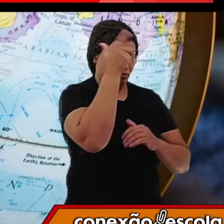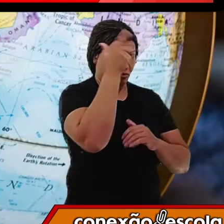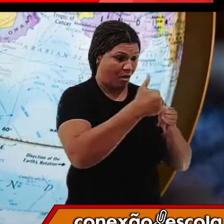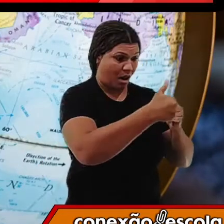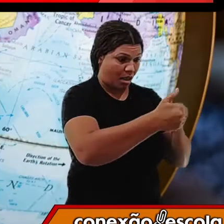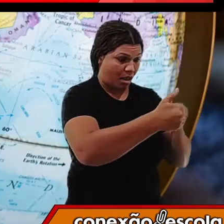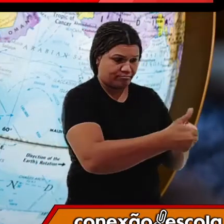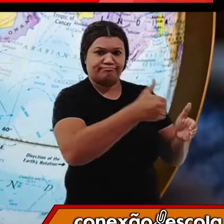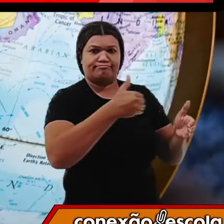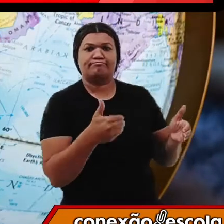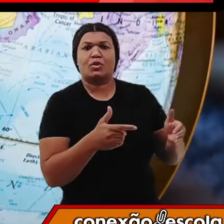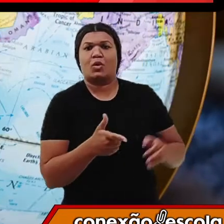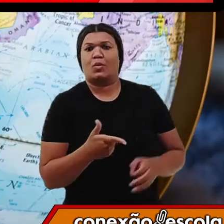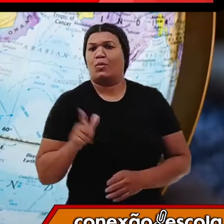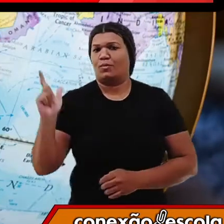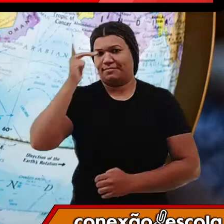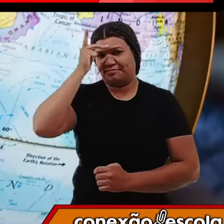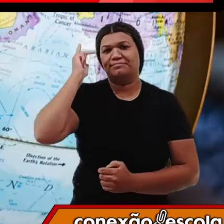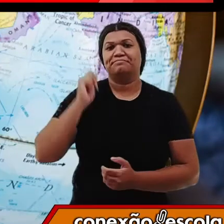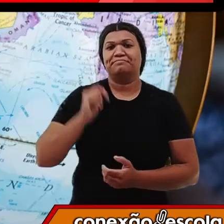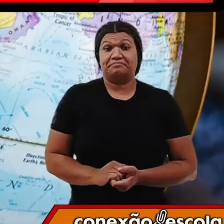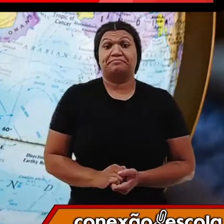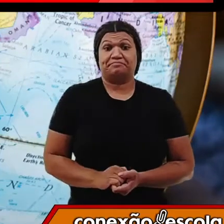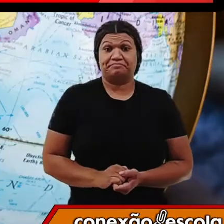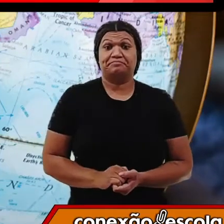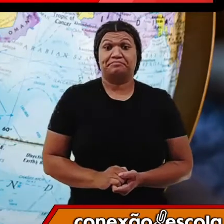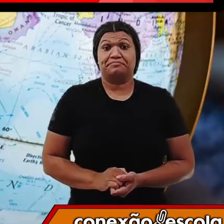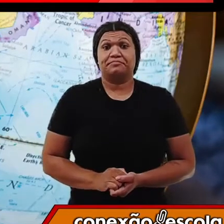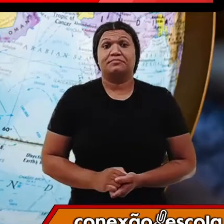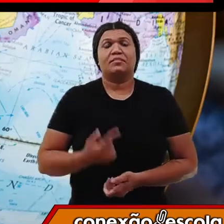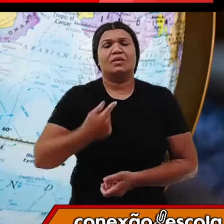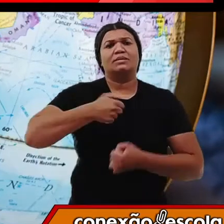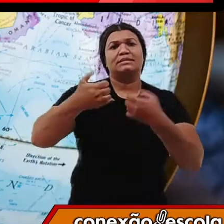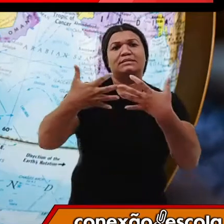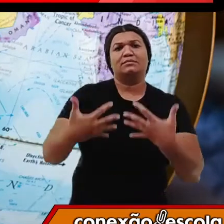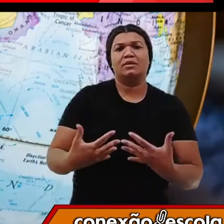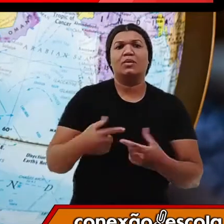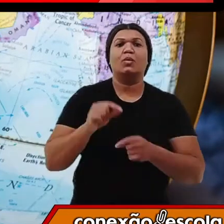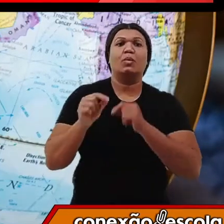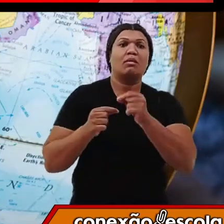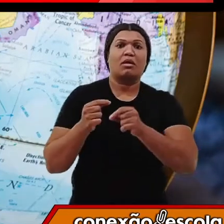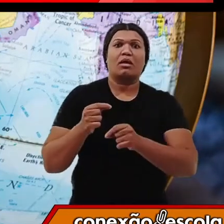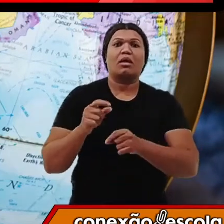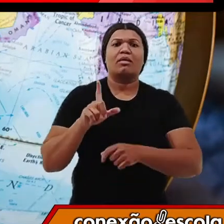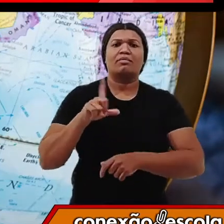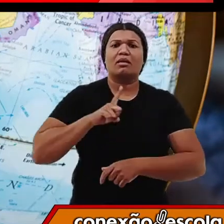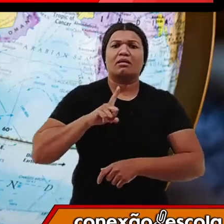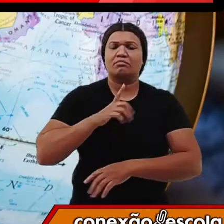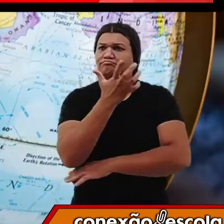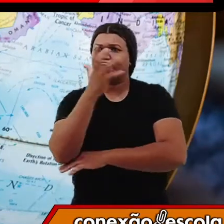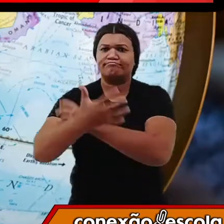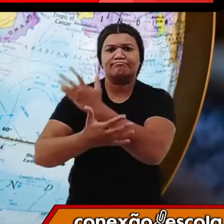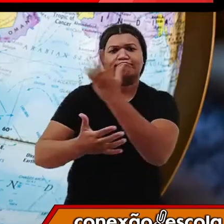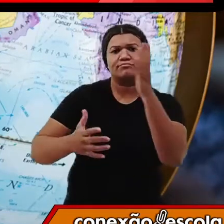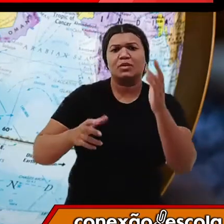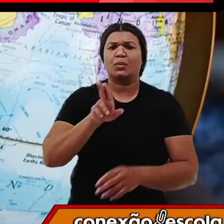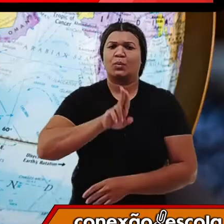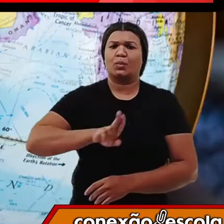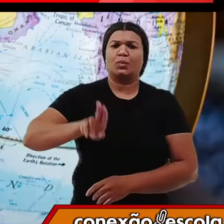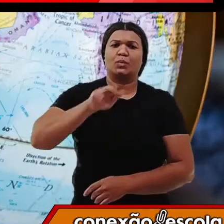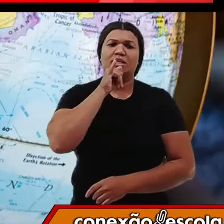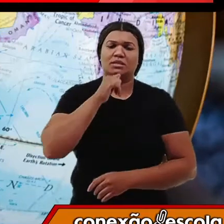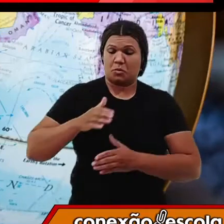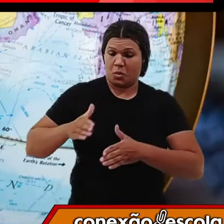é um território de outra pessoa. Quando nós falamos de fronteiras naturais, é quando se utiliza os rios ou até